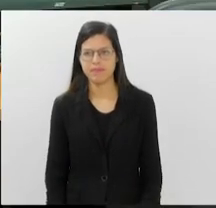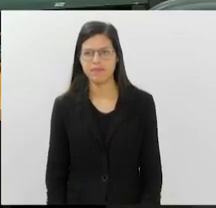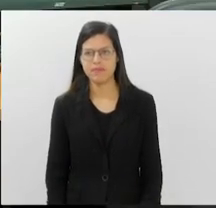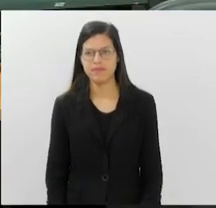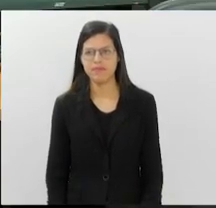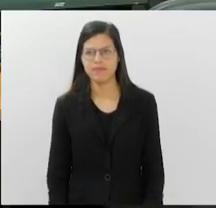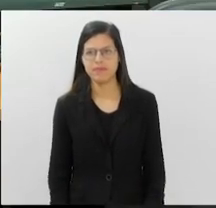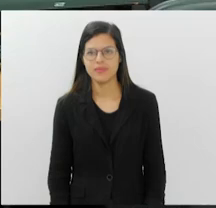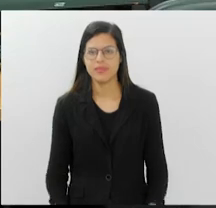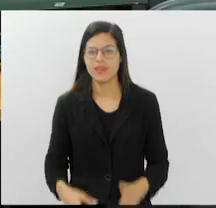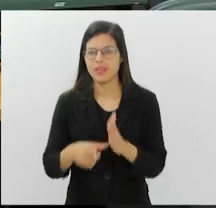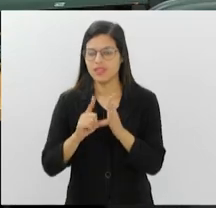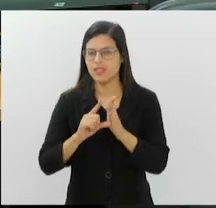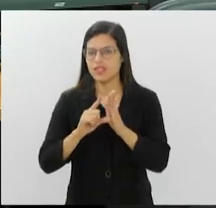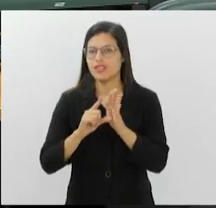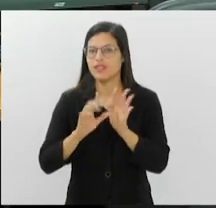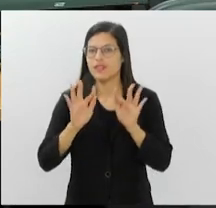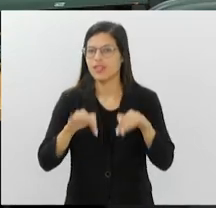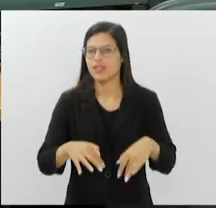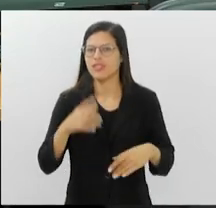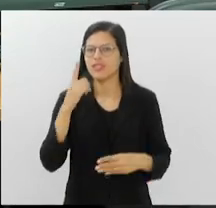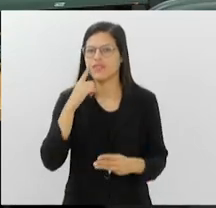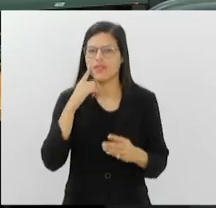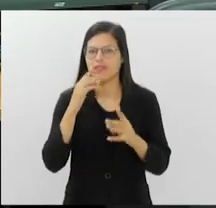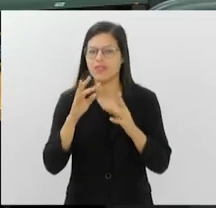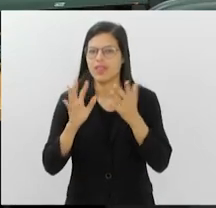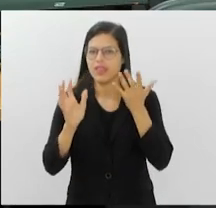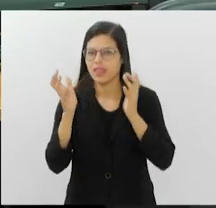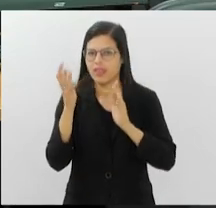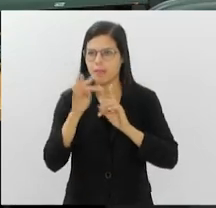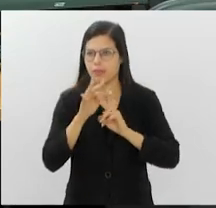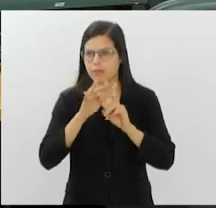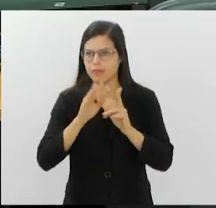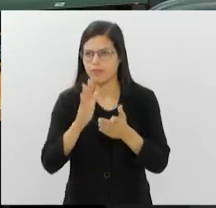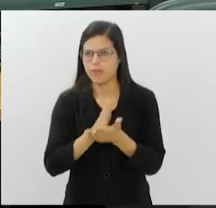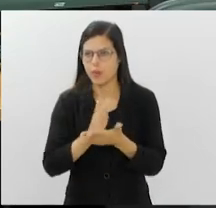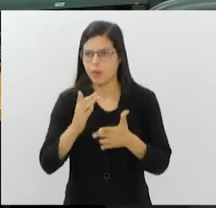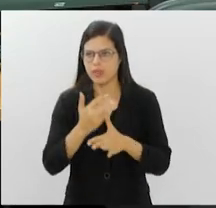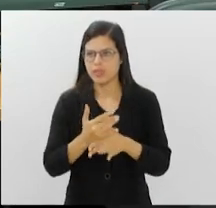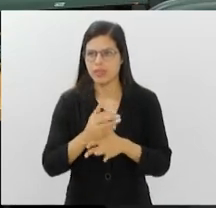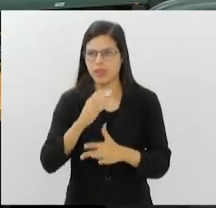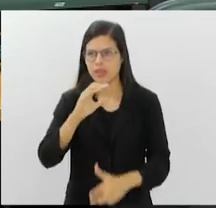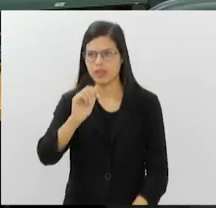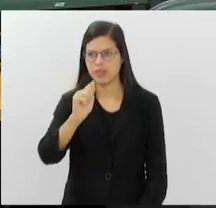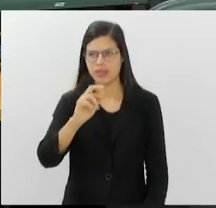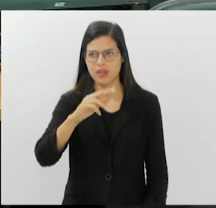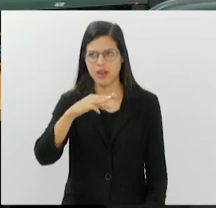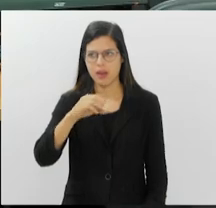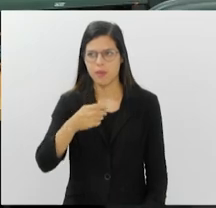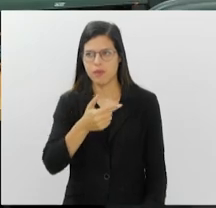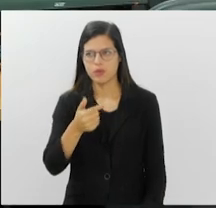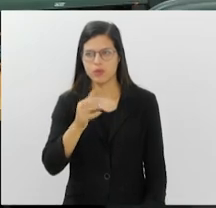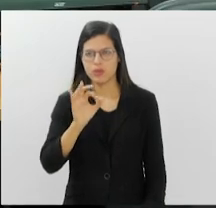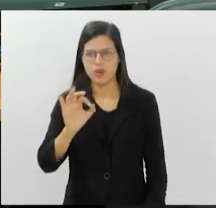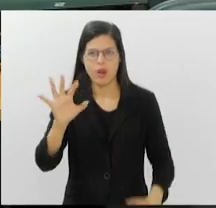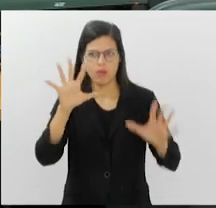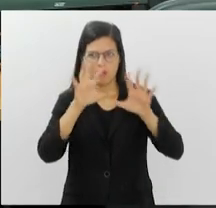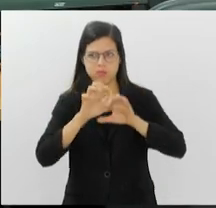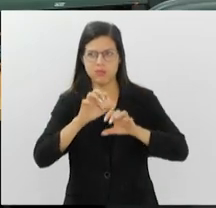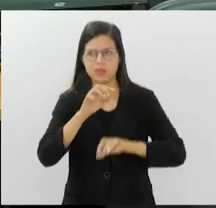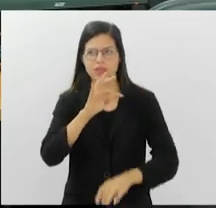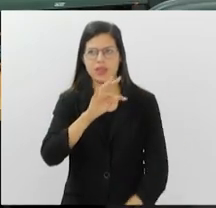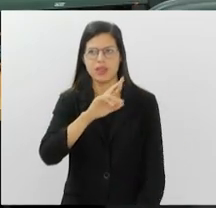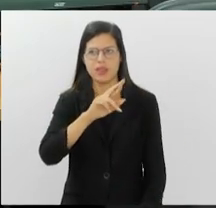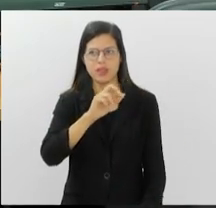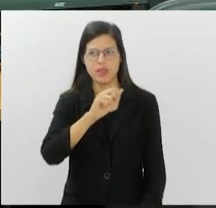E antes de encerrar, vamos dar uma olhada no tempo em algumas cidades do estado. Você vê aqui na tela Carmo, 22 graus, nublado. Trajano